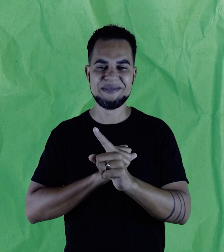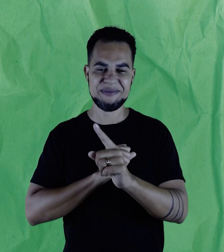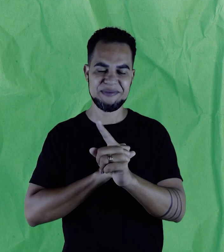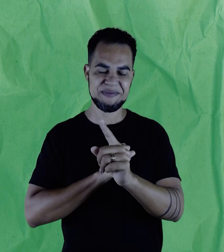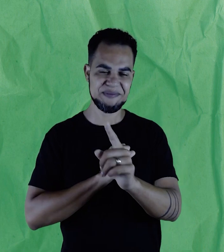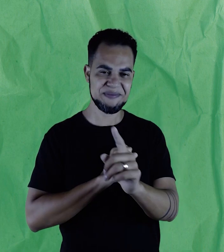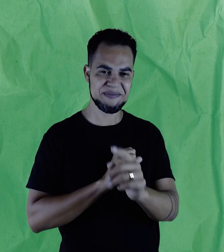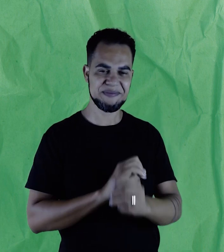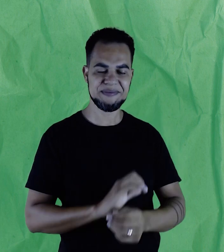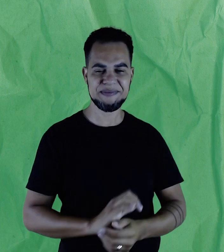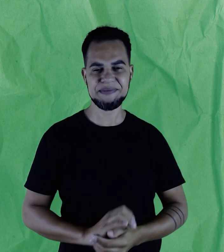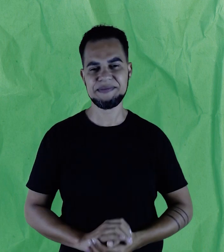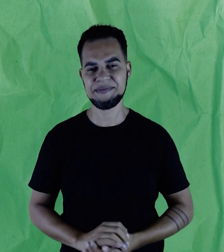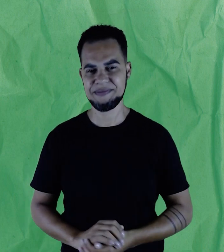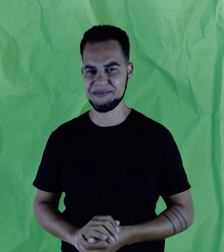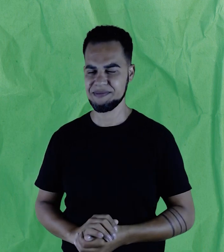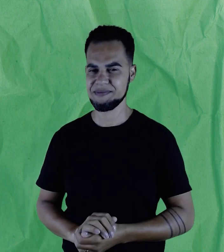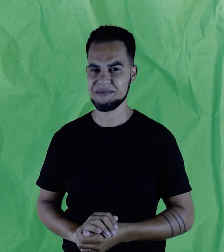você.